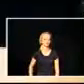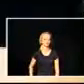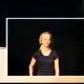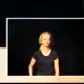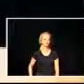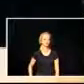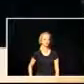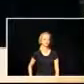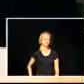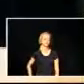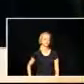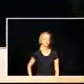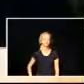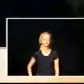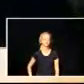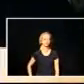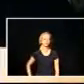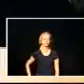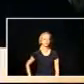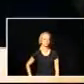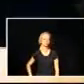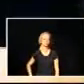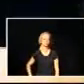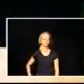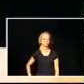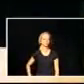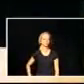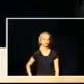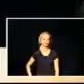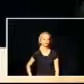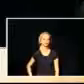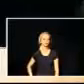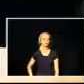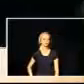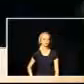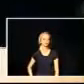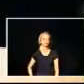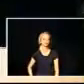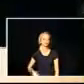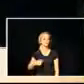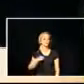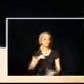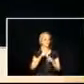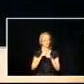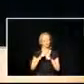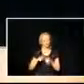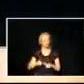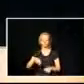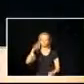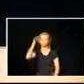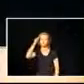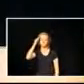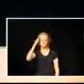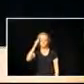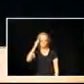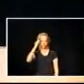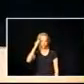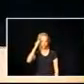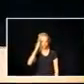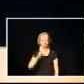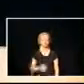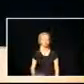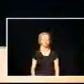eu fiquei sabendo, inclusive, que por uma questão de gestão, por ter ultrapassado a lei